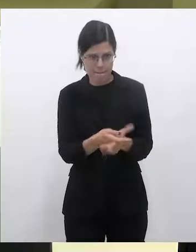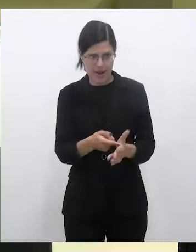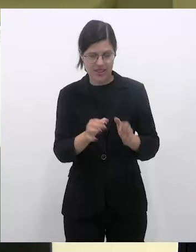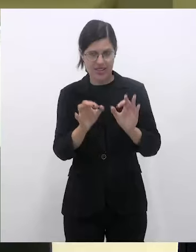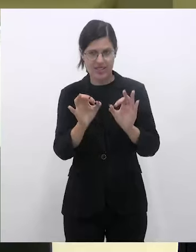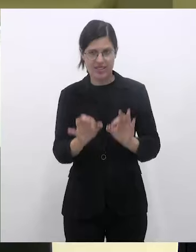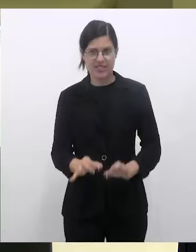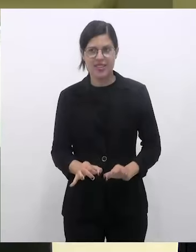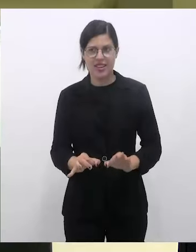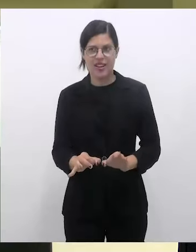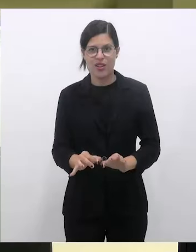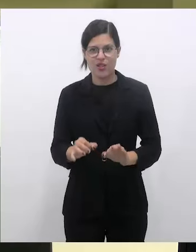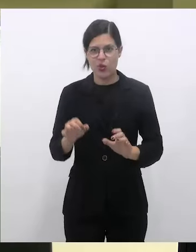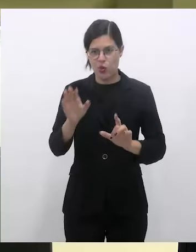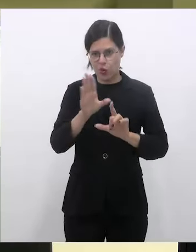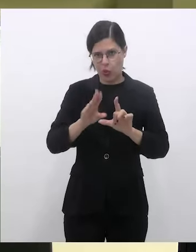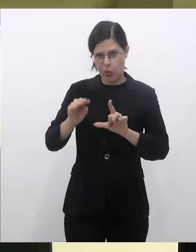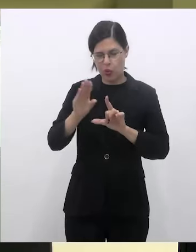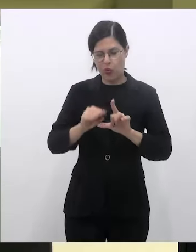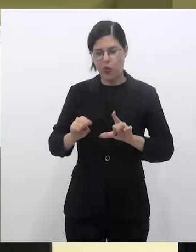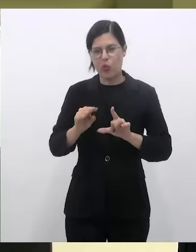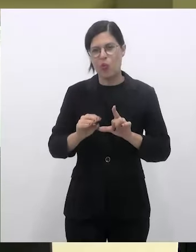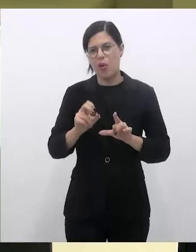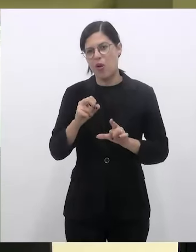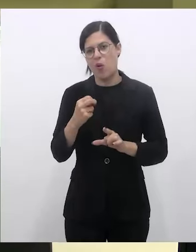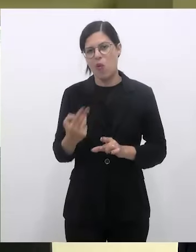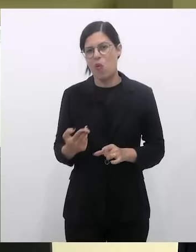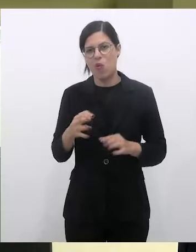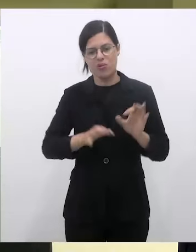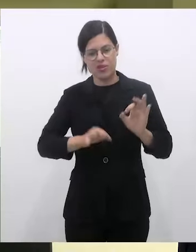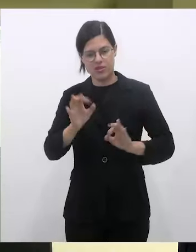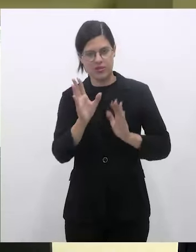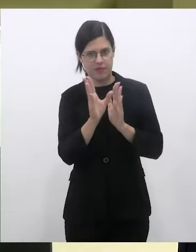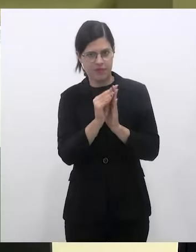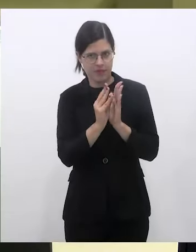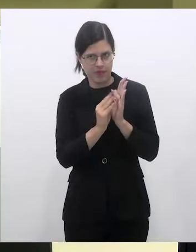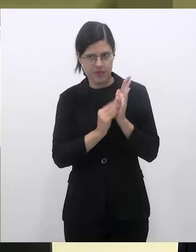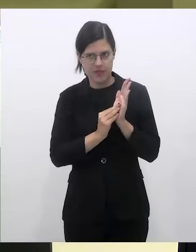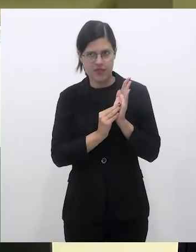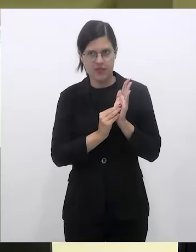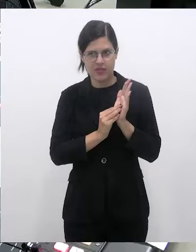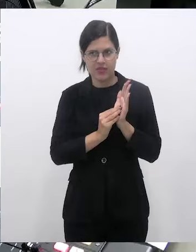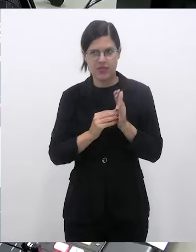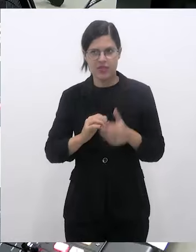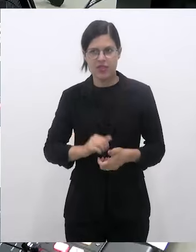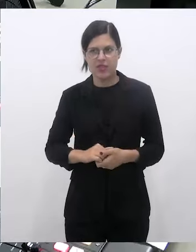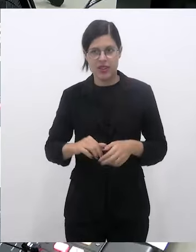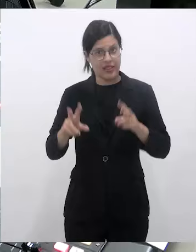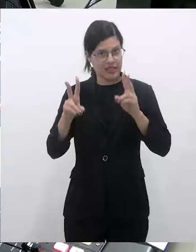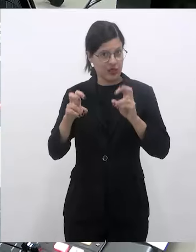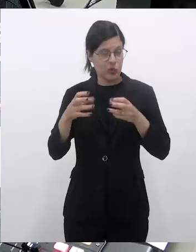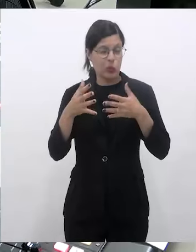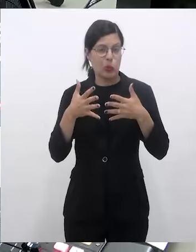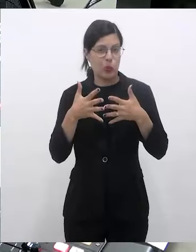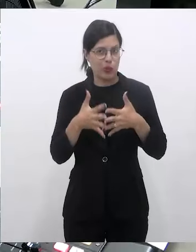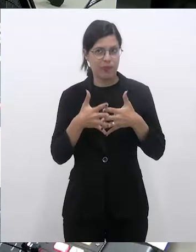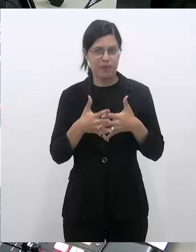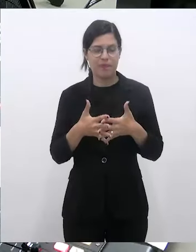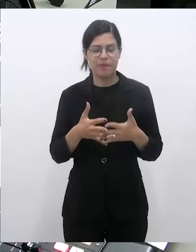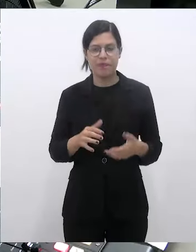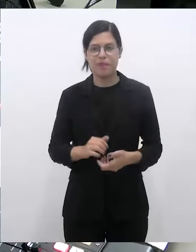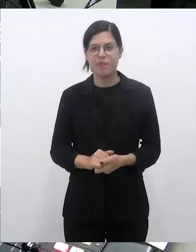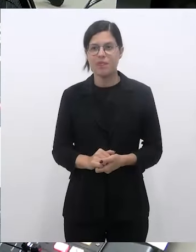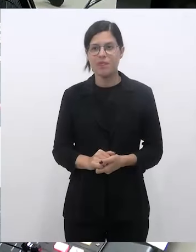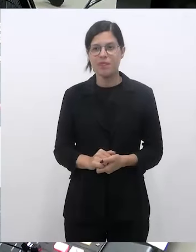remunera de forma justa quem dubla ou quem cuida de conteúdos? Olha, esse assunto é